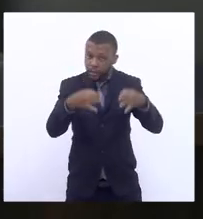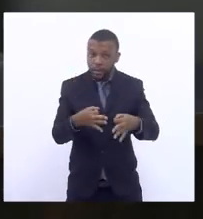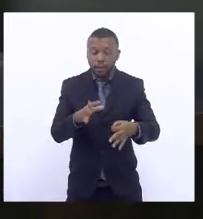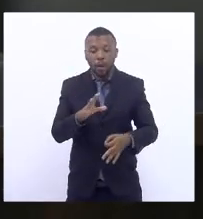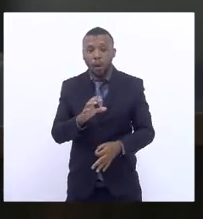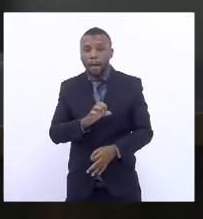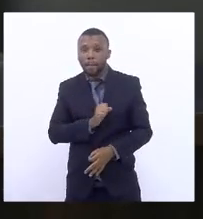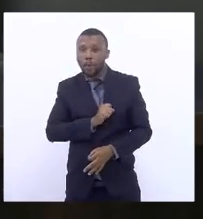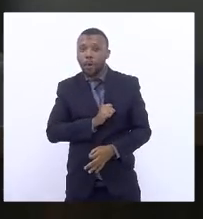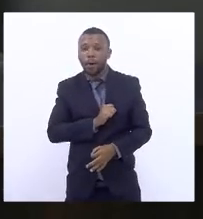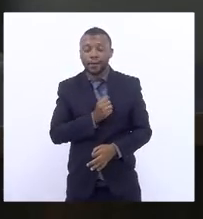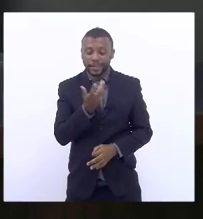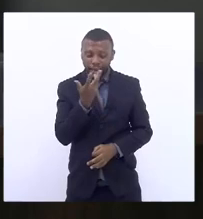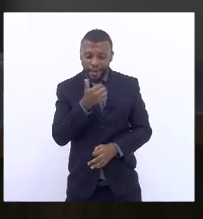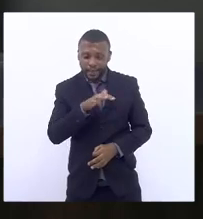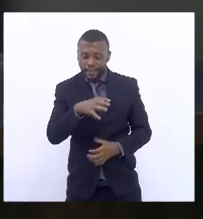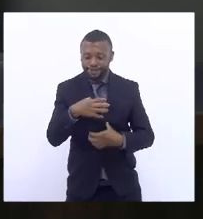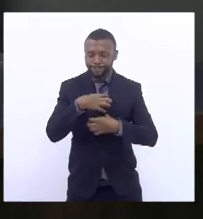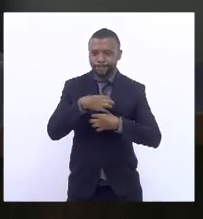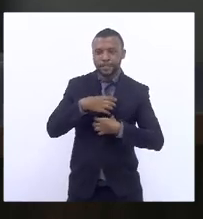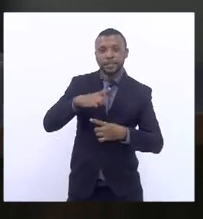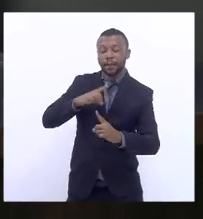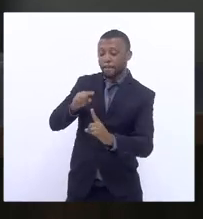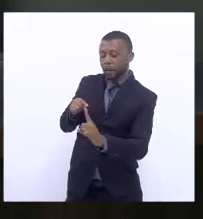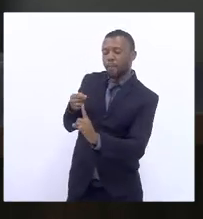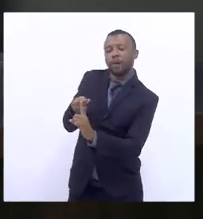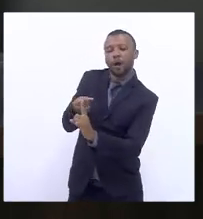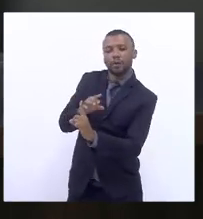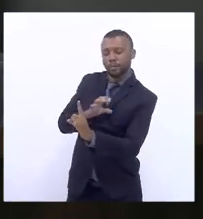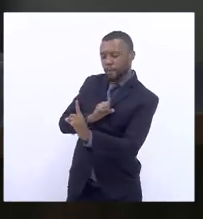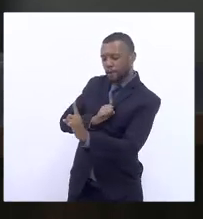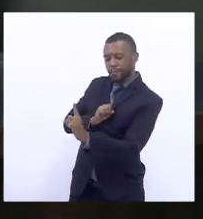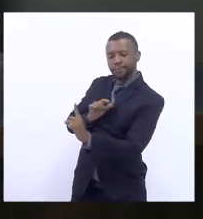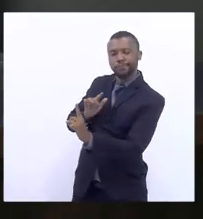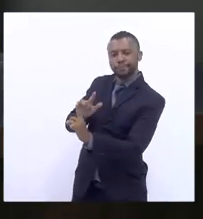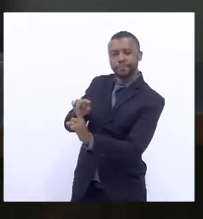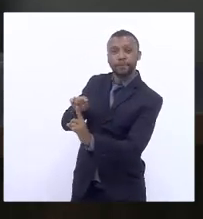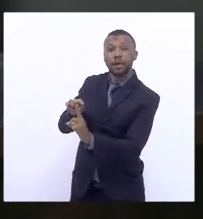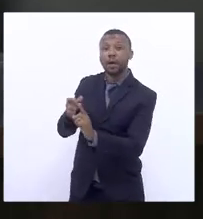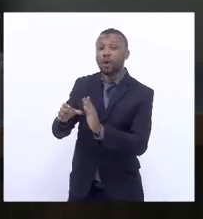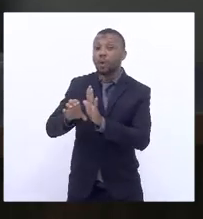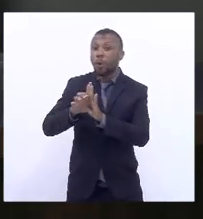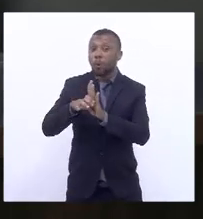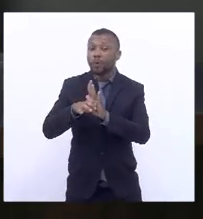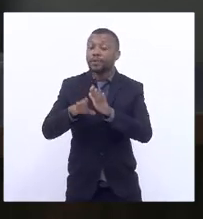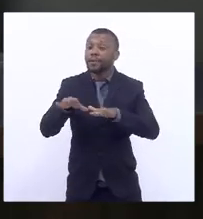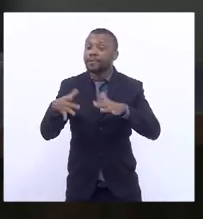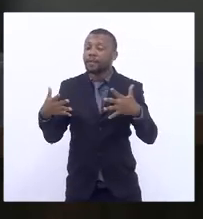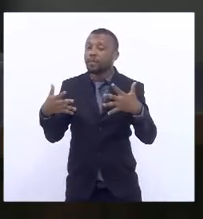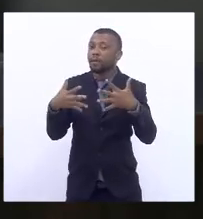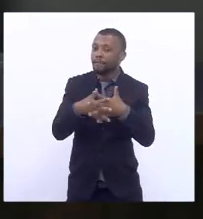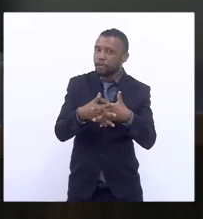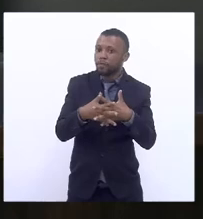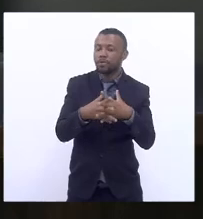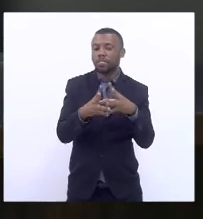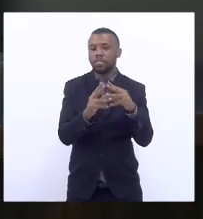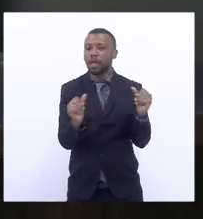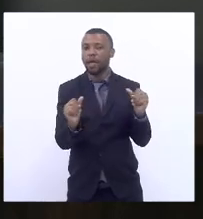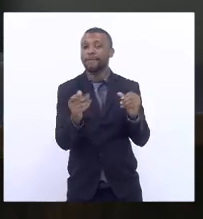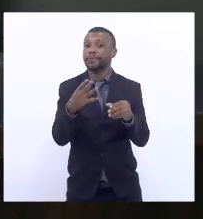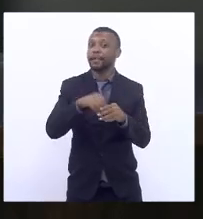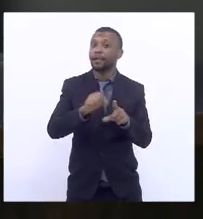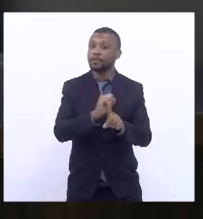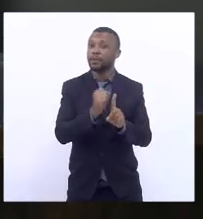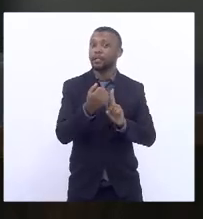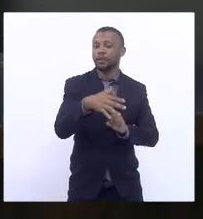daquela criança pelo próximo. E um conceito que hoje eu acho que se perde um pouco dentro da sociedade brasileira, que